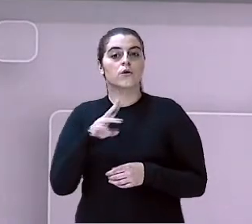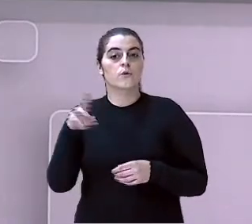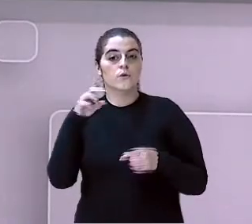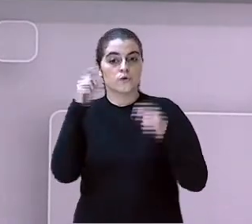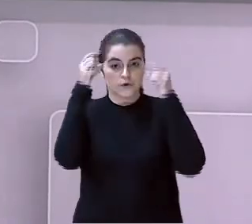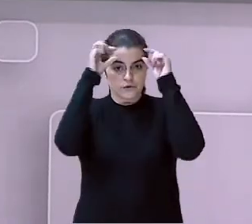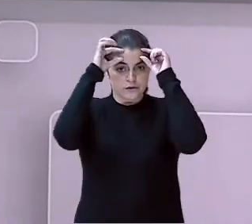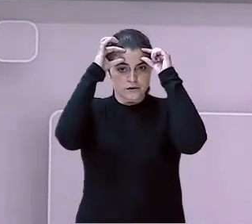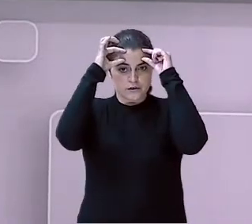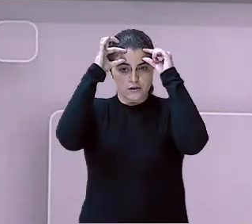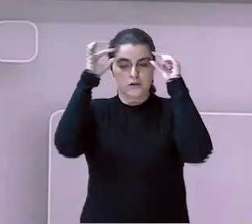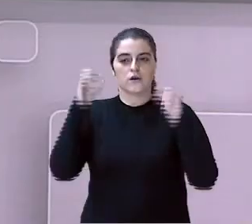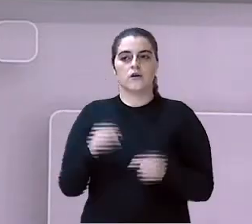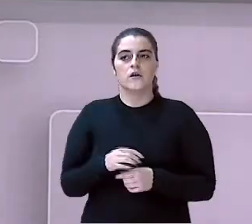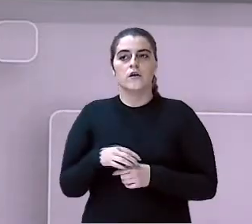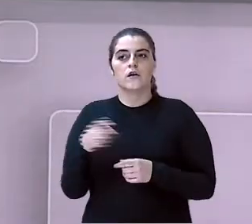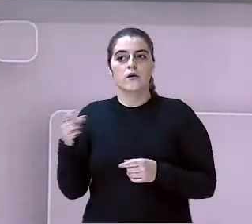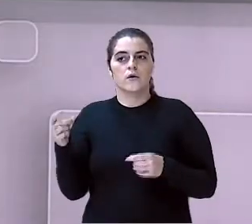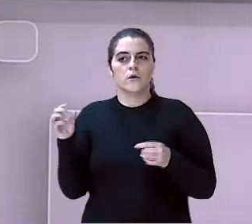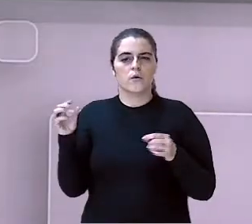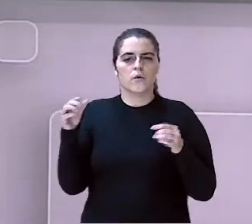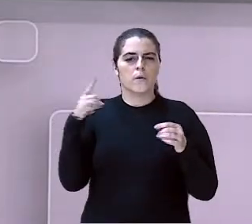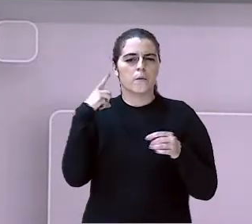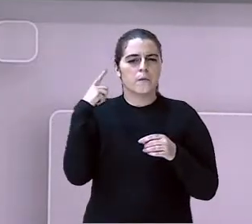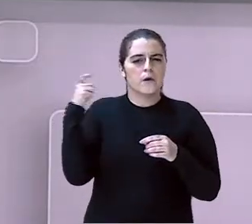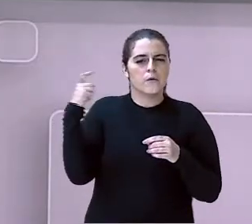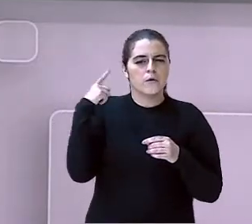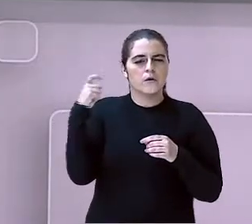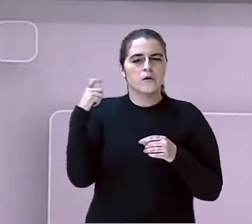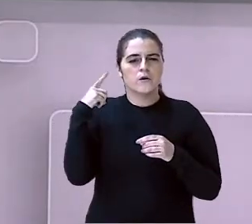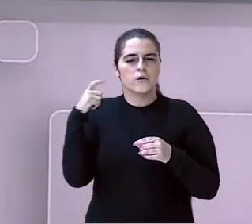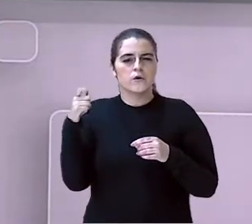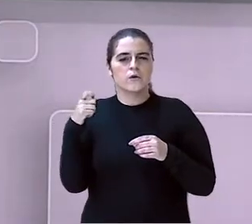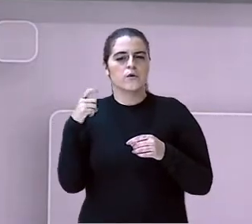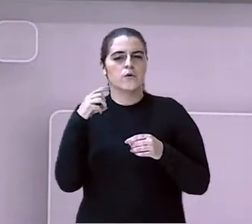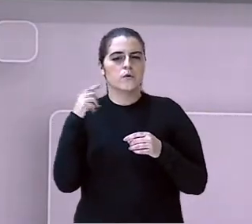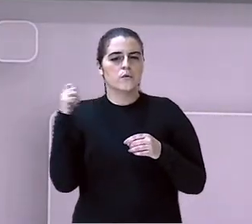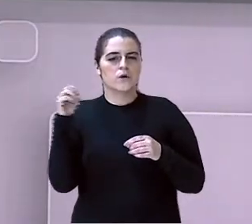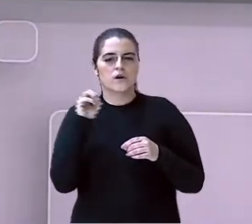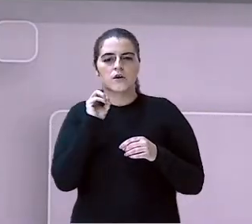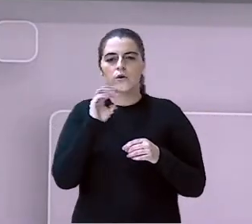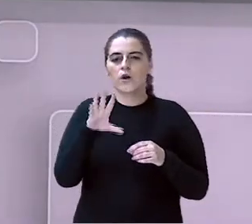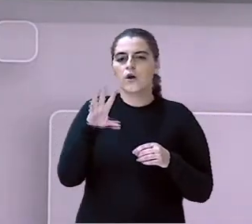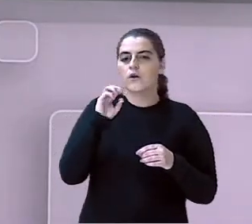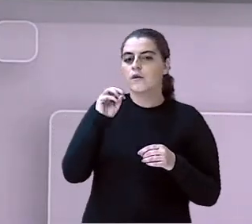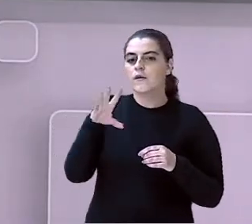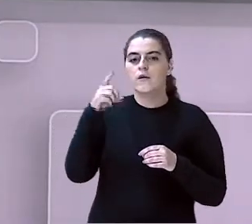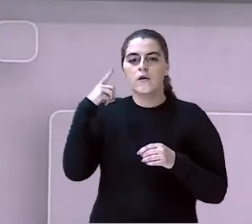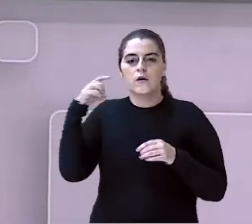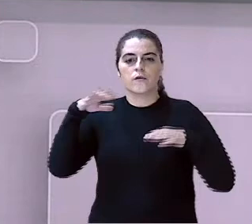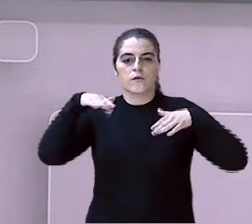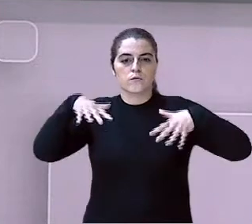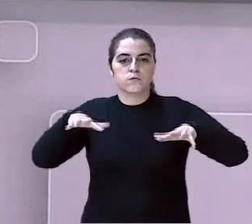usa a ecolocalização, que é um barulhinho que ele emite. Esse barulhinho vai em ondas